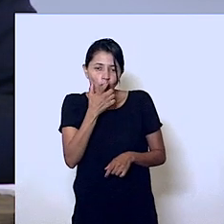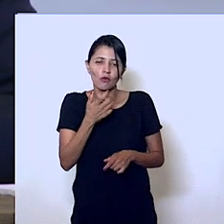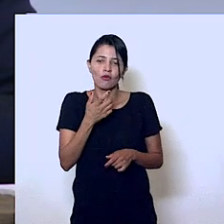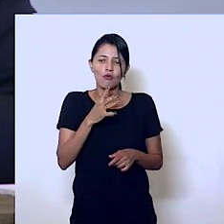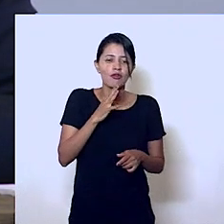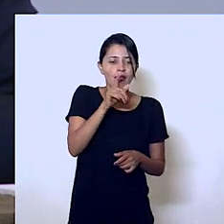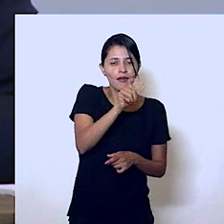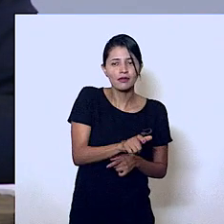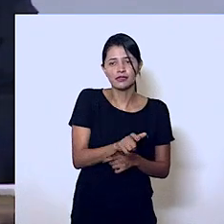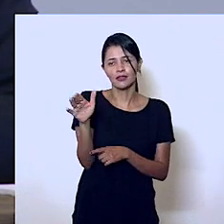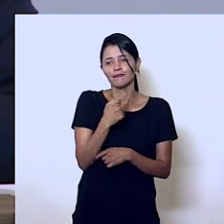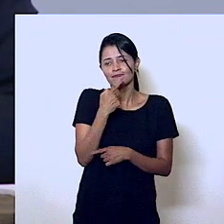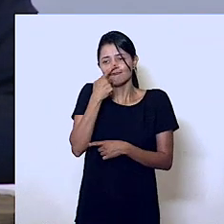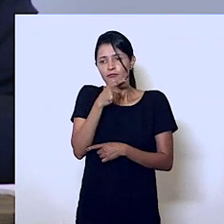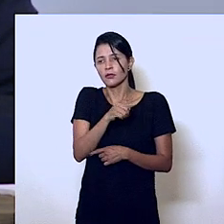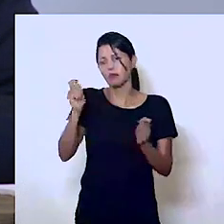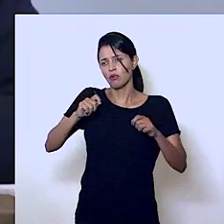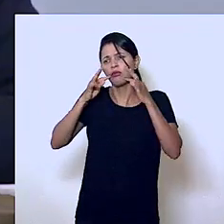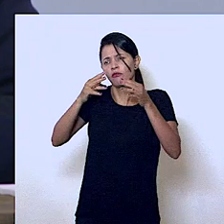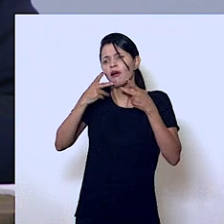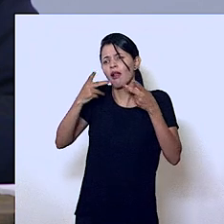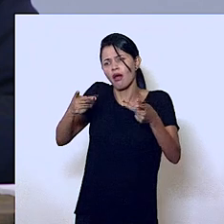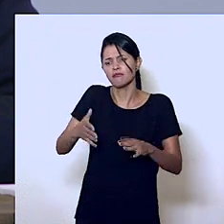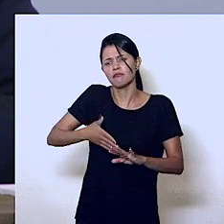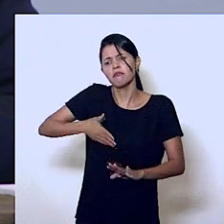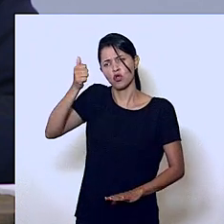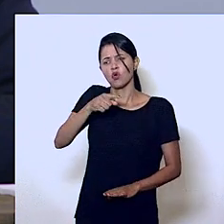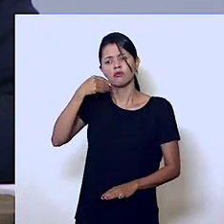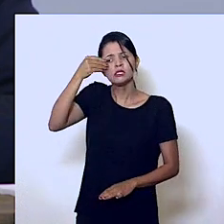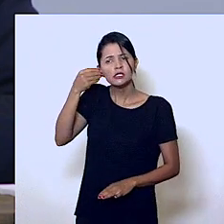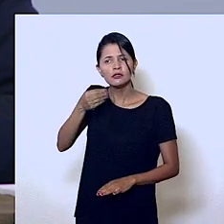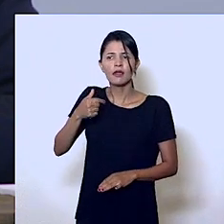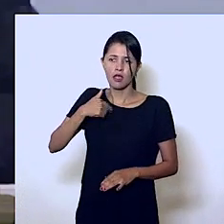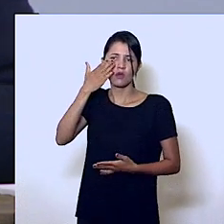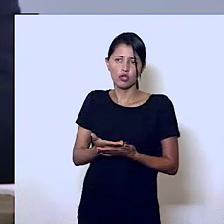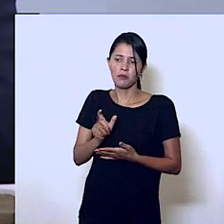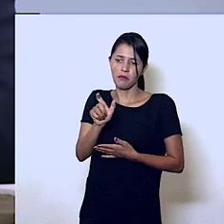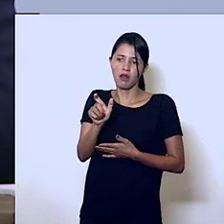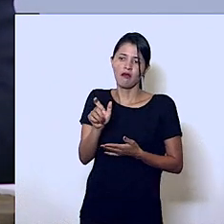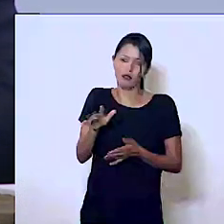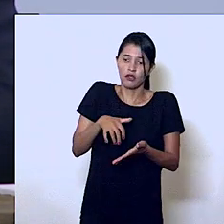melhor testemunho, eu acredito que as minhas palavras introdutórias ficam aqui, ficam registradas aqui